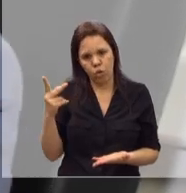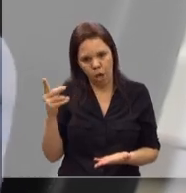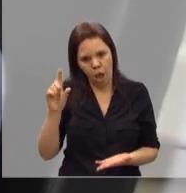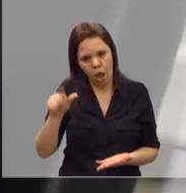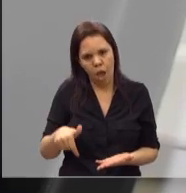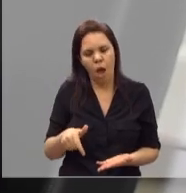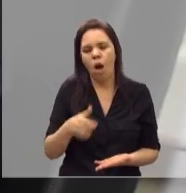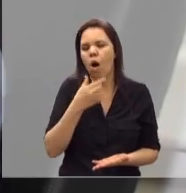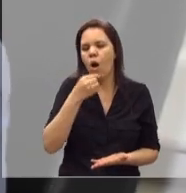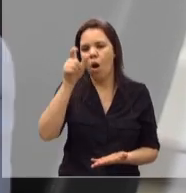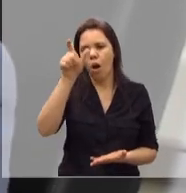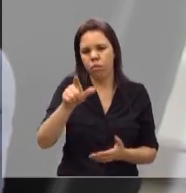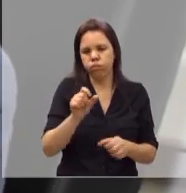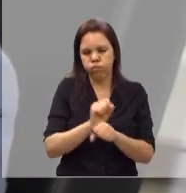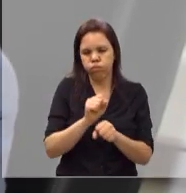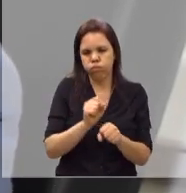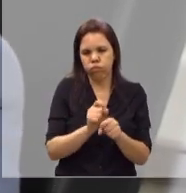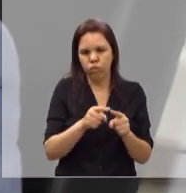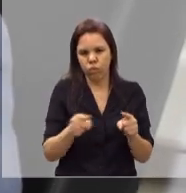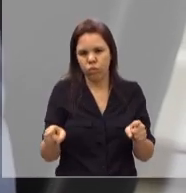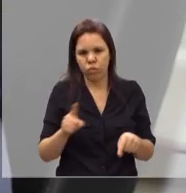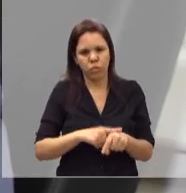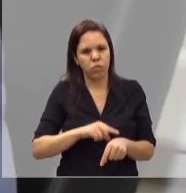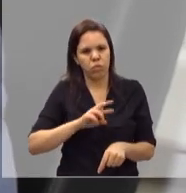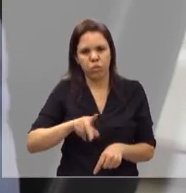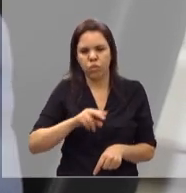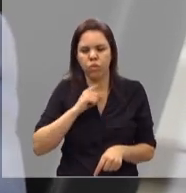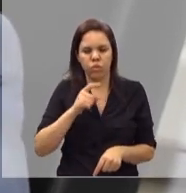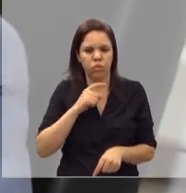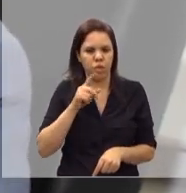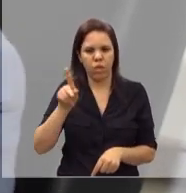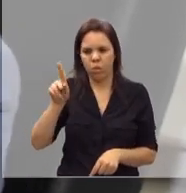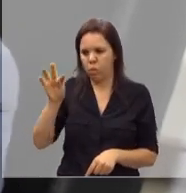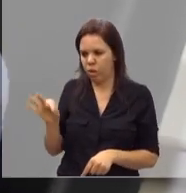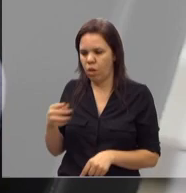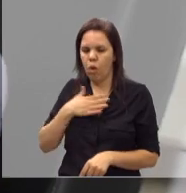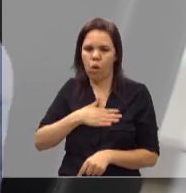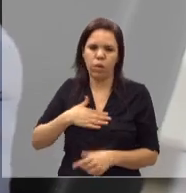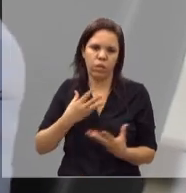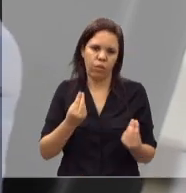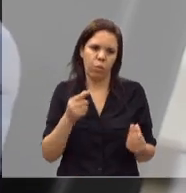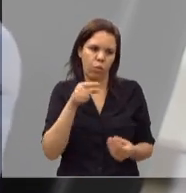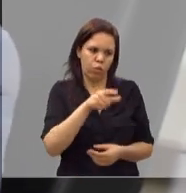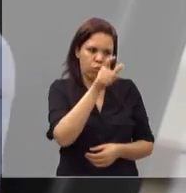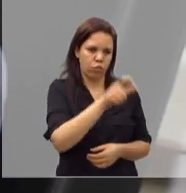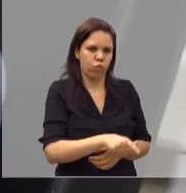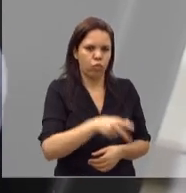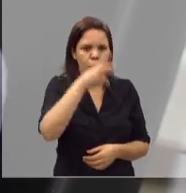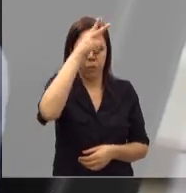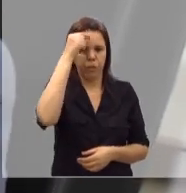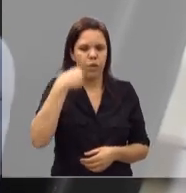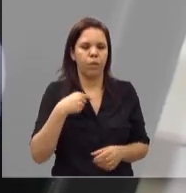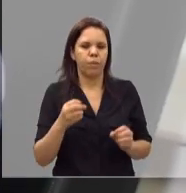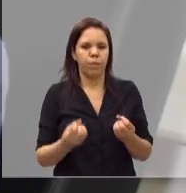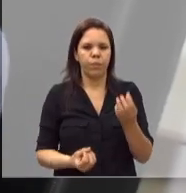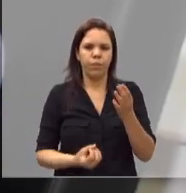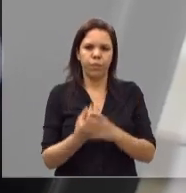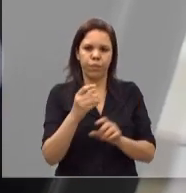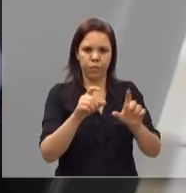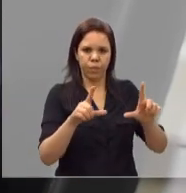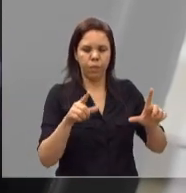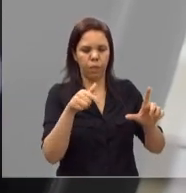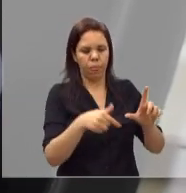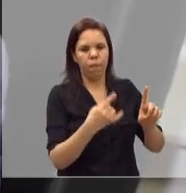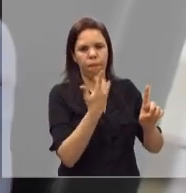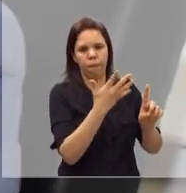eu esperei um tempo, nenhum vereador do PT criou na época, né? E eu, como gostava muito do Toninho, eu criei esse diploma para honrar a